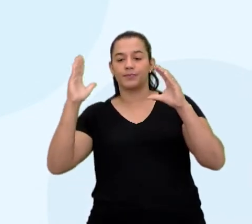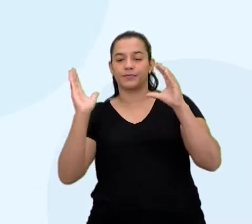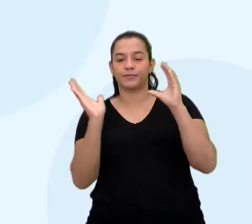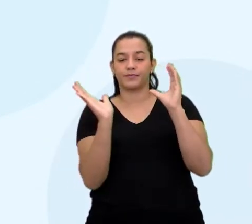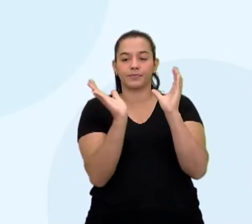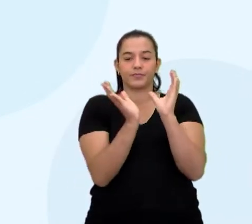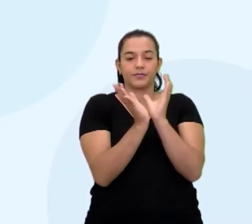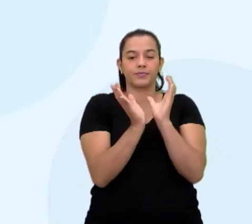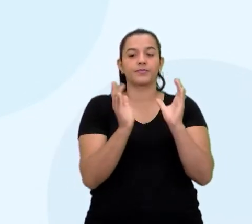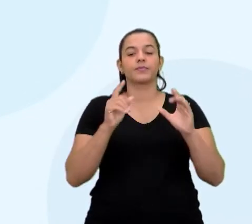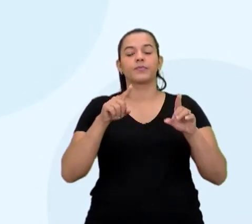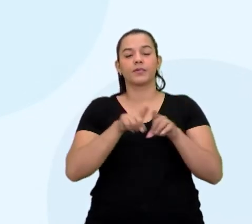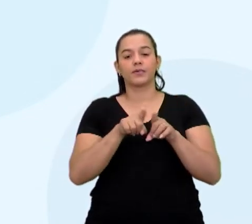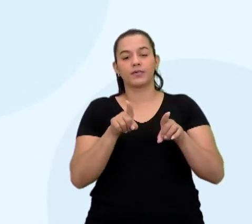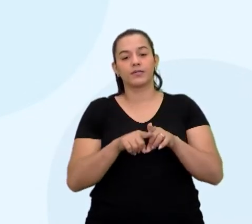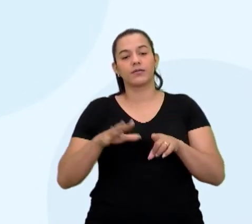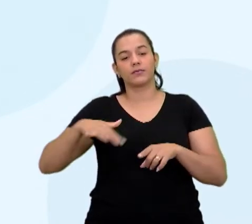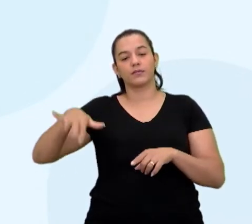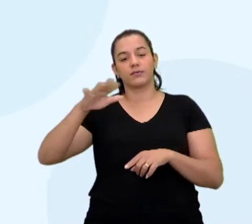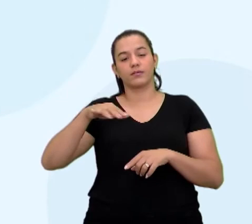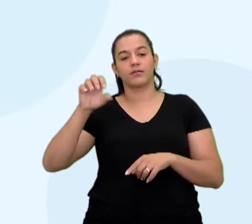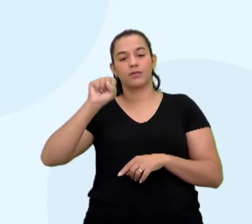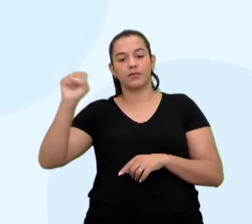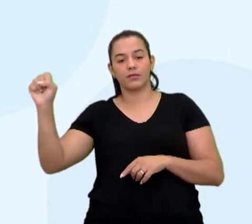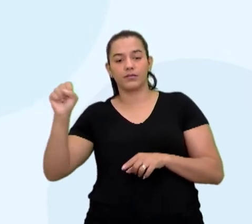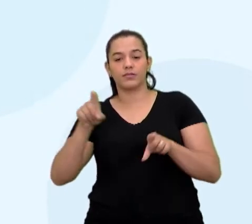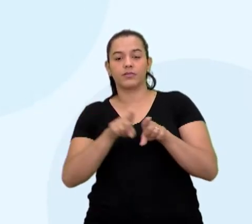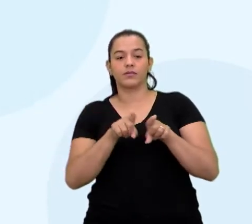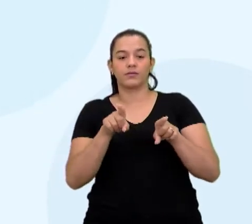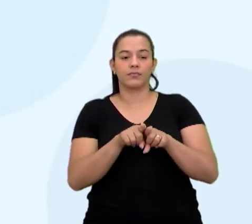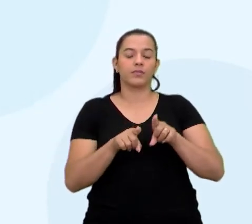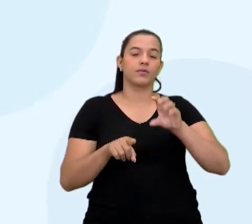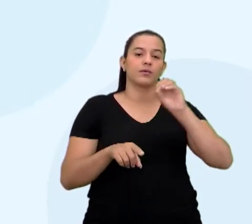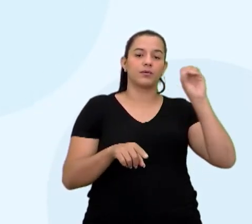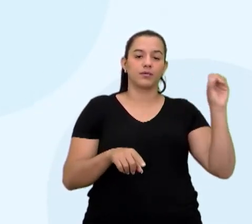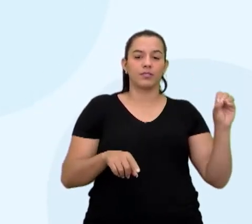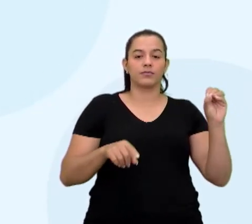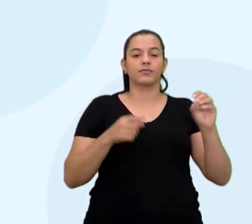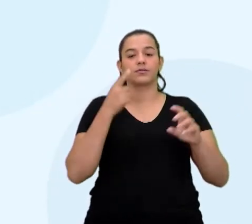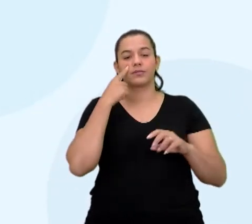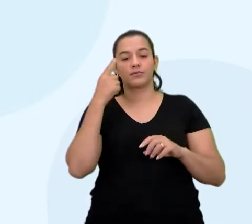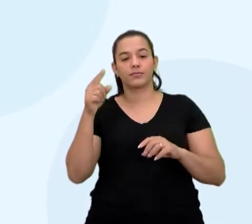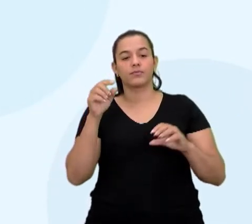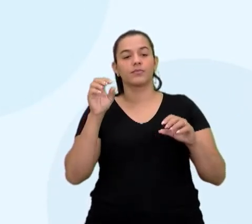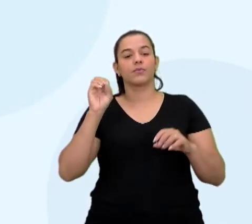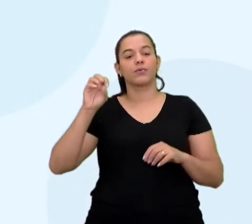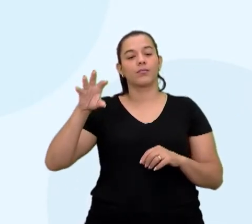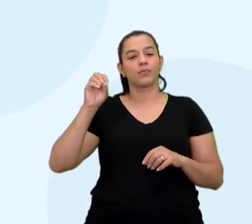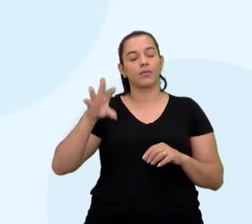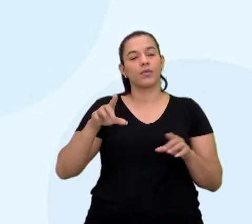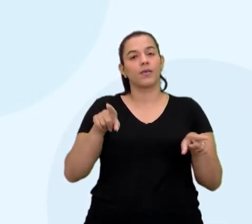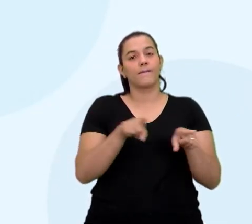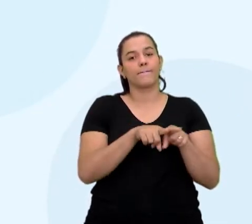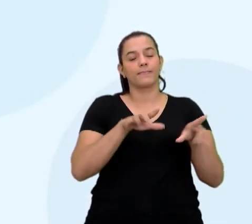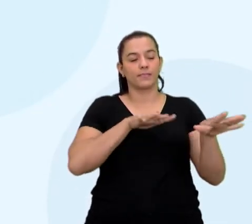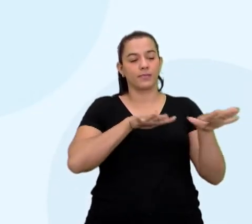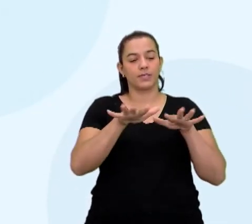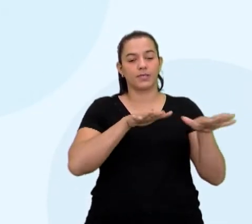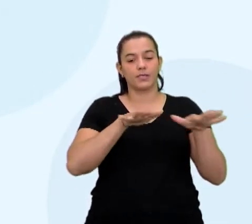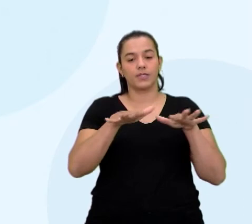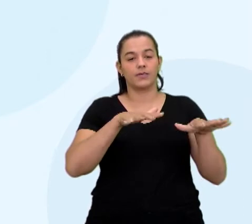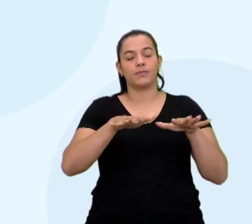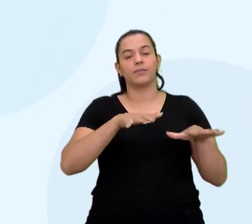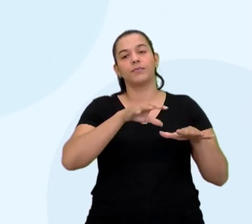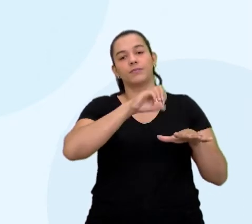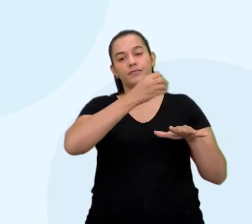Pacífico, né? Tanto na parte leste como na parte oeste. Nós chamamos isso de Círculo do Fogo do Pacífico, tá certo?